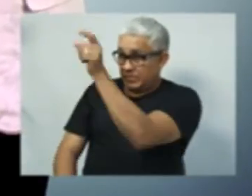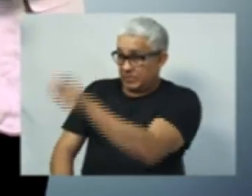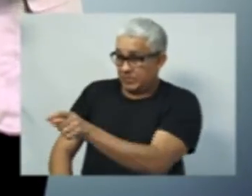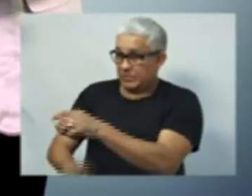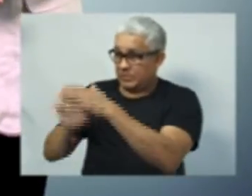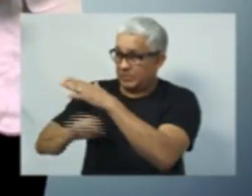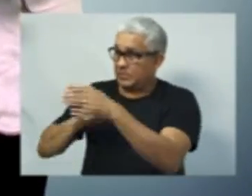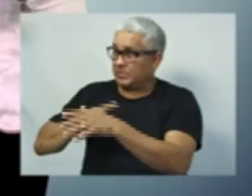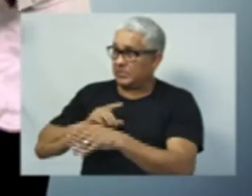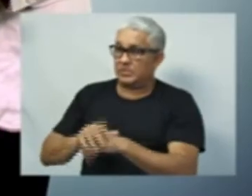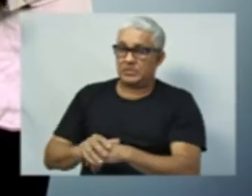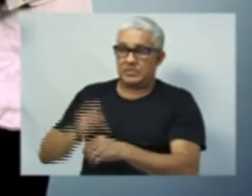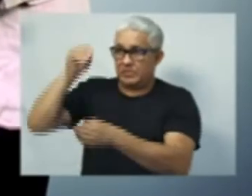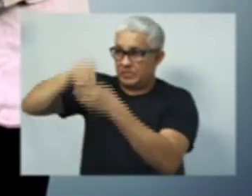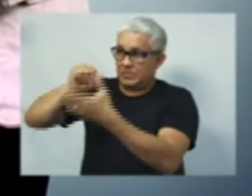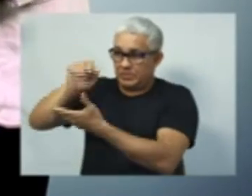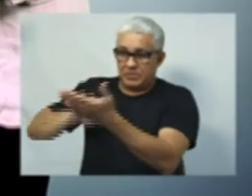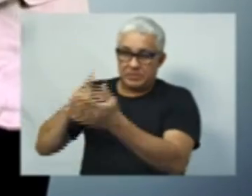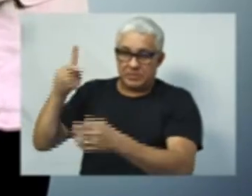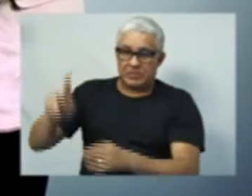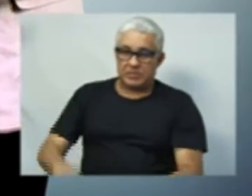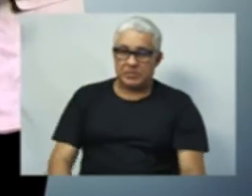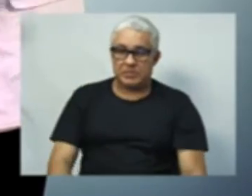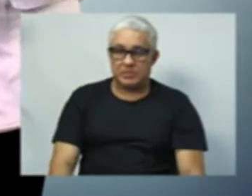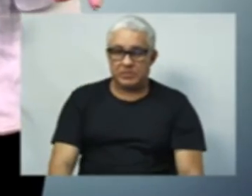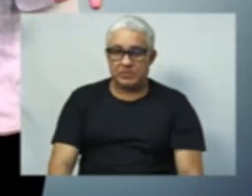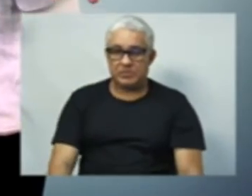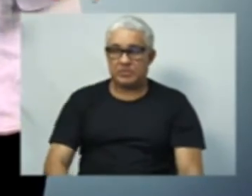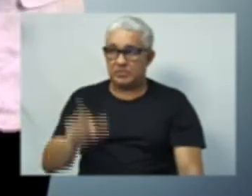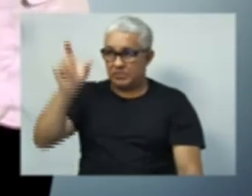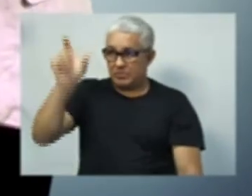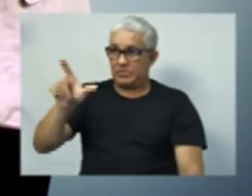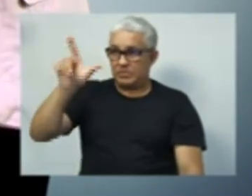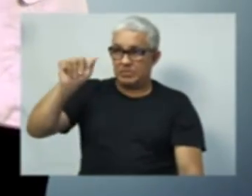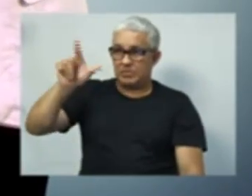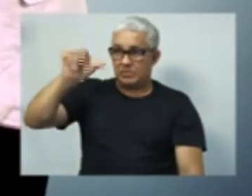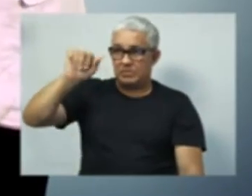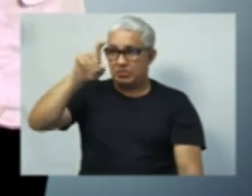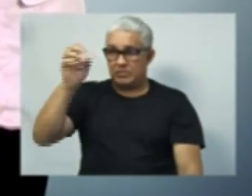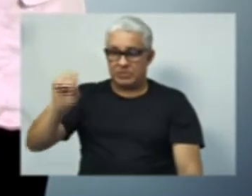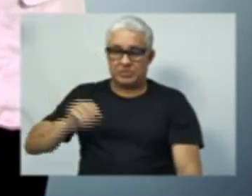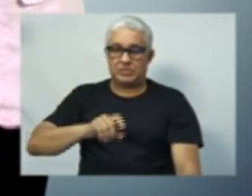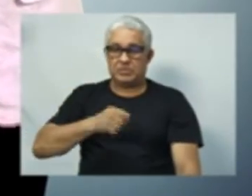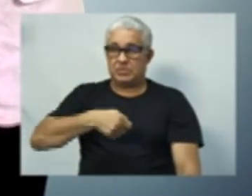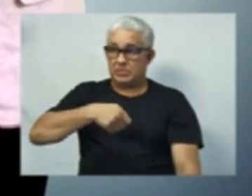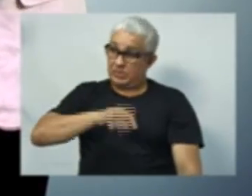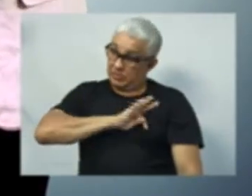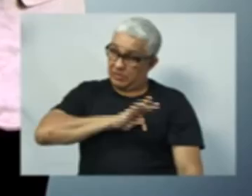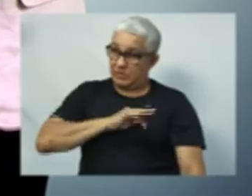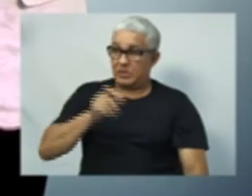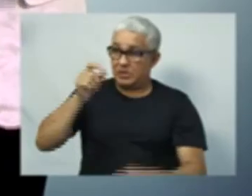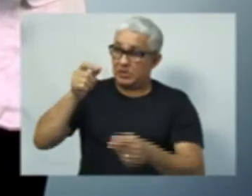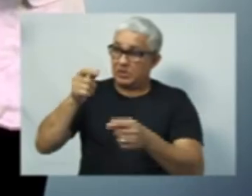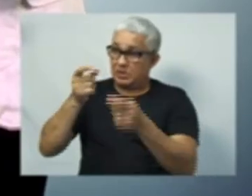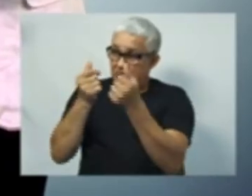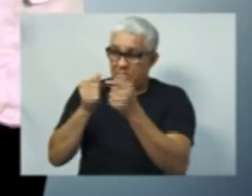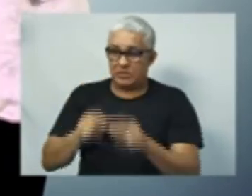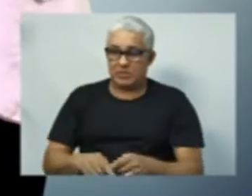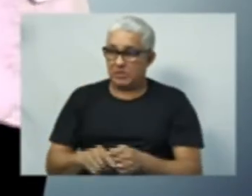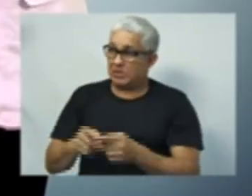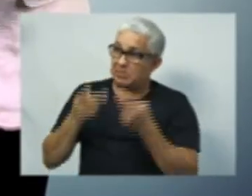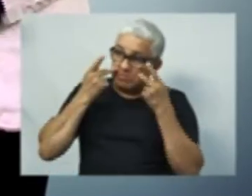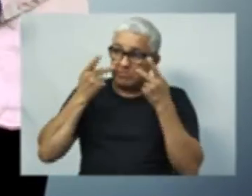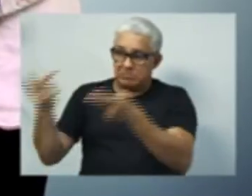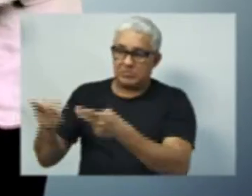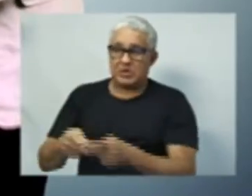atividade principal é a venda de computadores novos. Lázaro, que é técnico em finanças, foi visitar seu irmão.